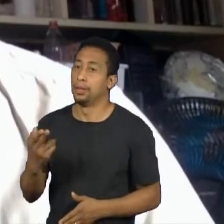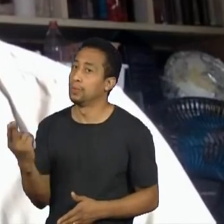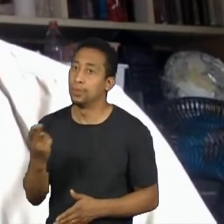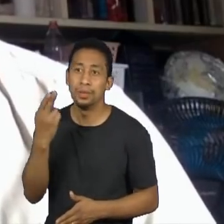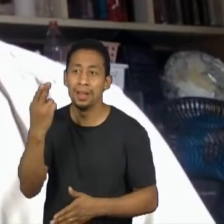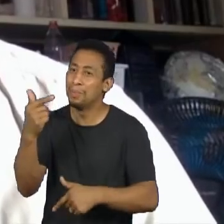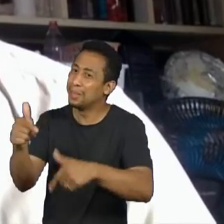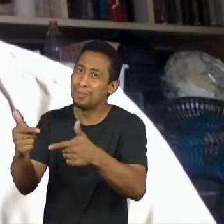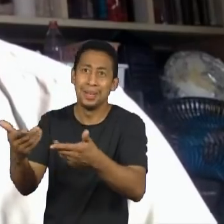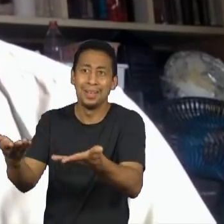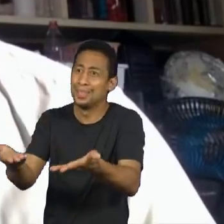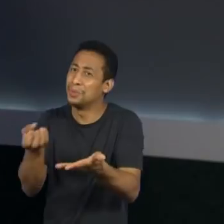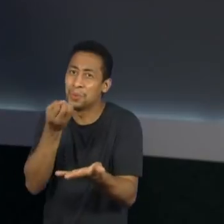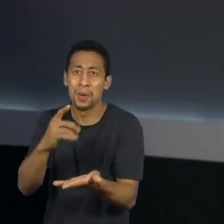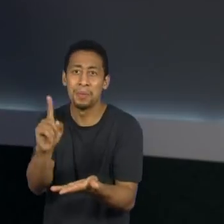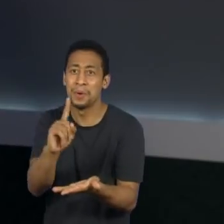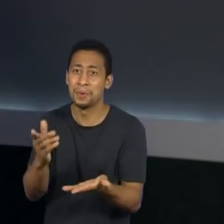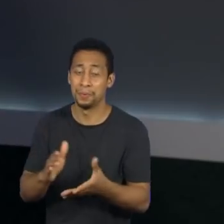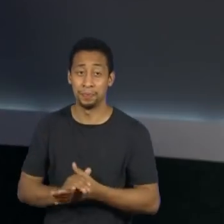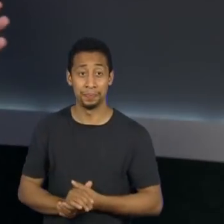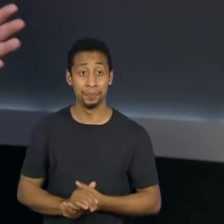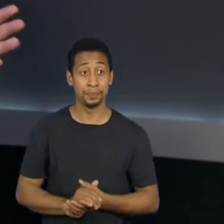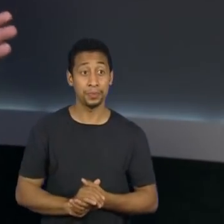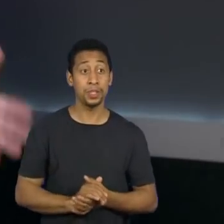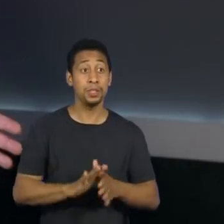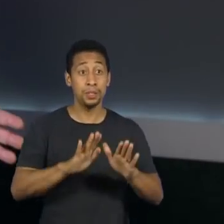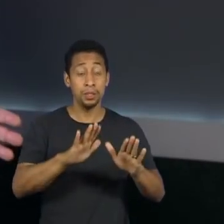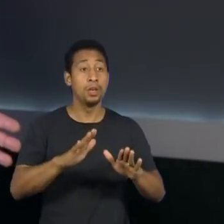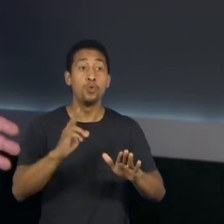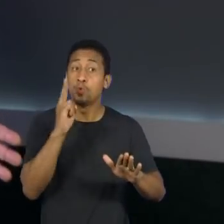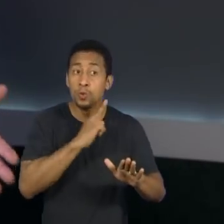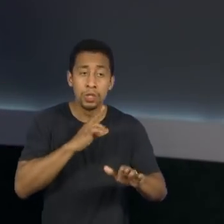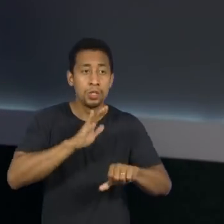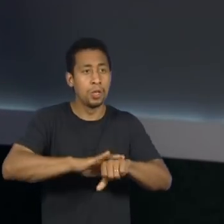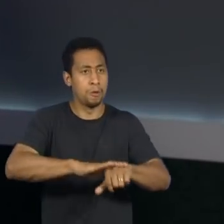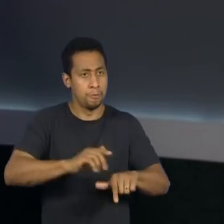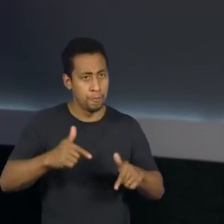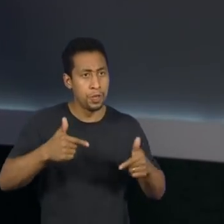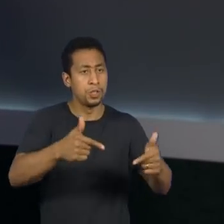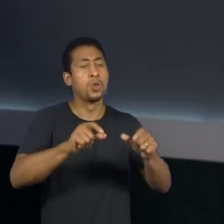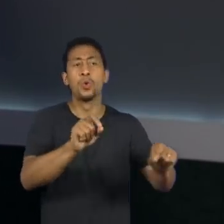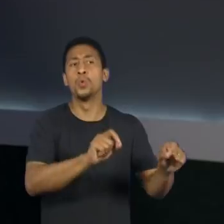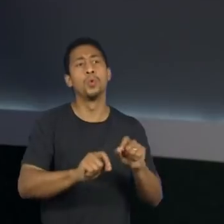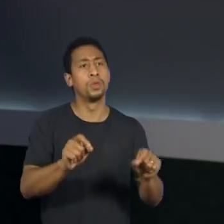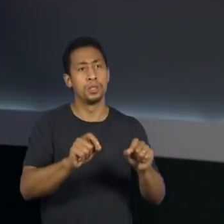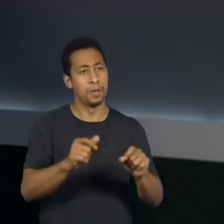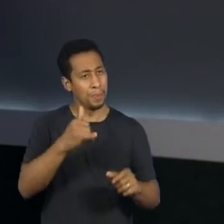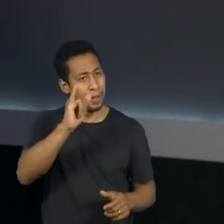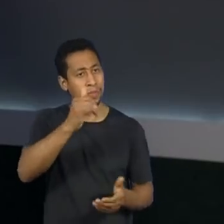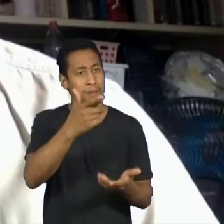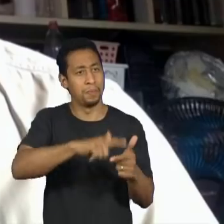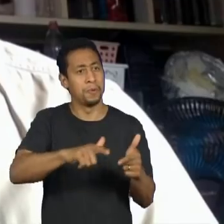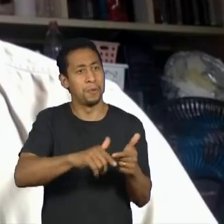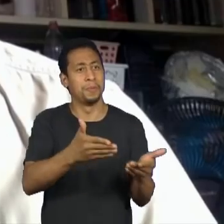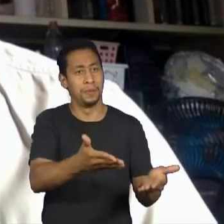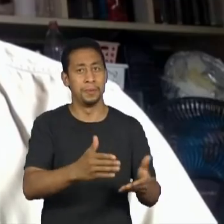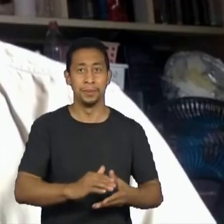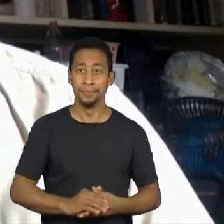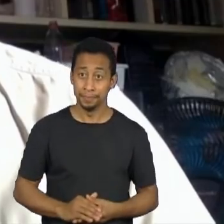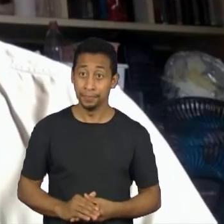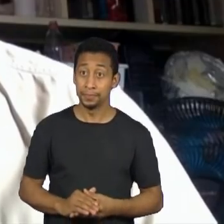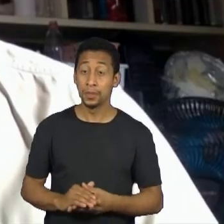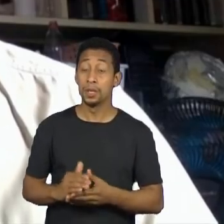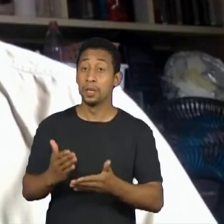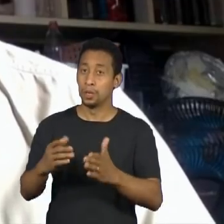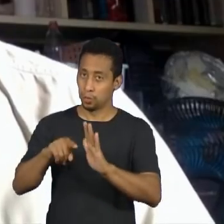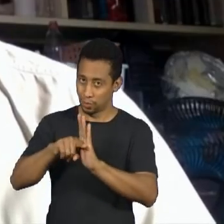nem economicamente no longo prazo. Quais são as ações urgentes que devem ser tomadas a partir de agora? Como um